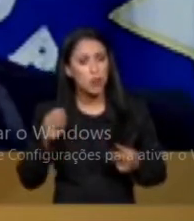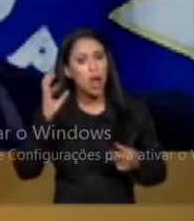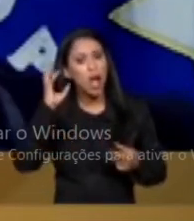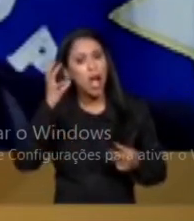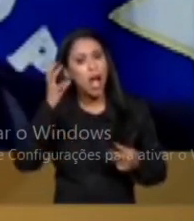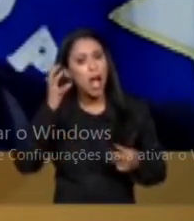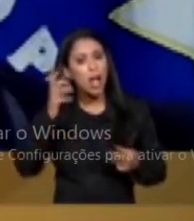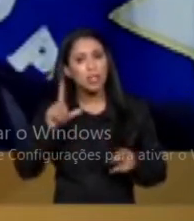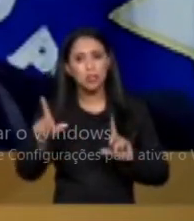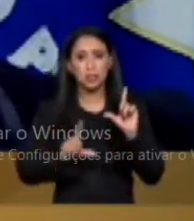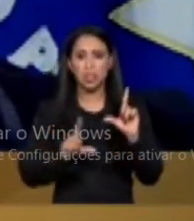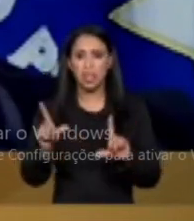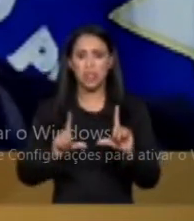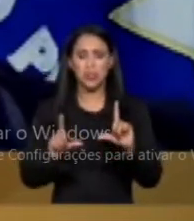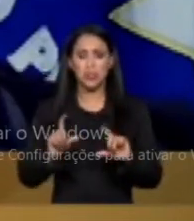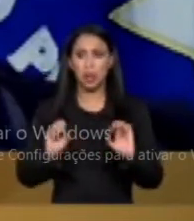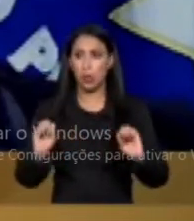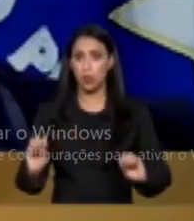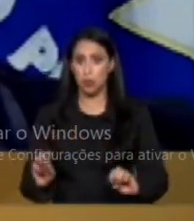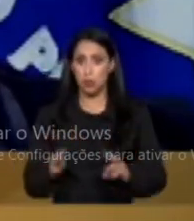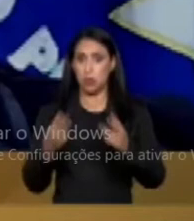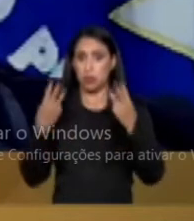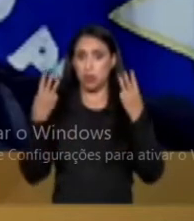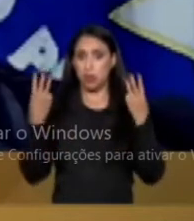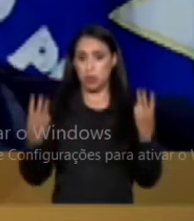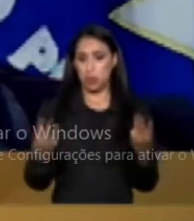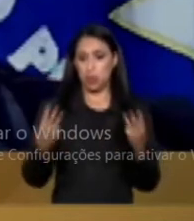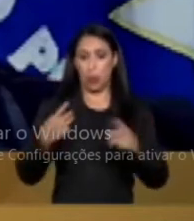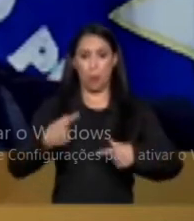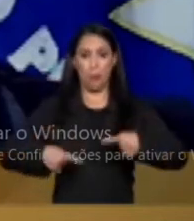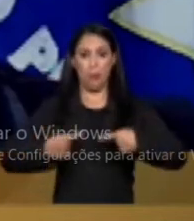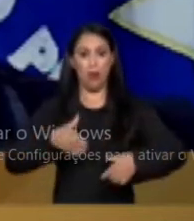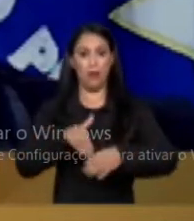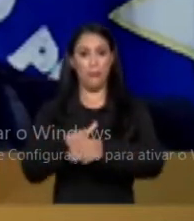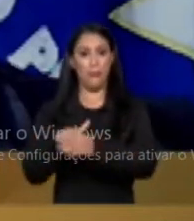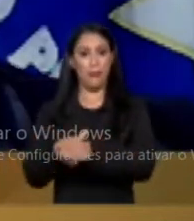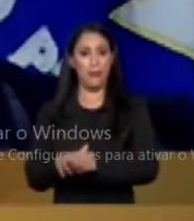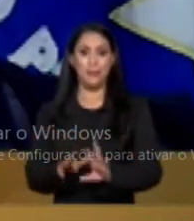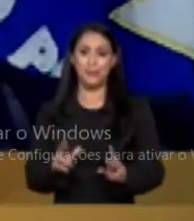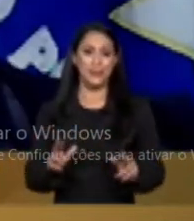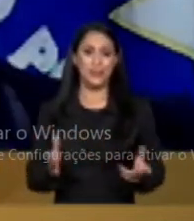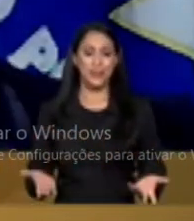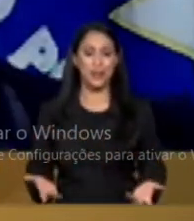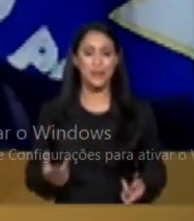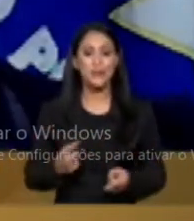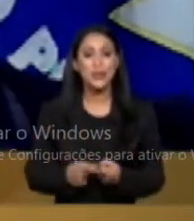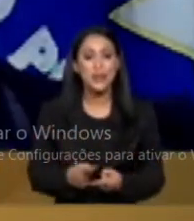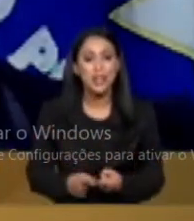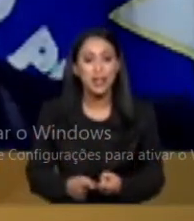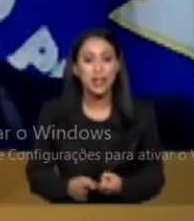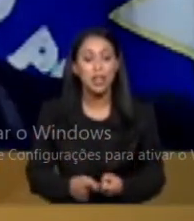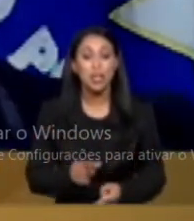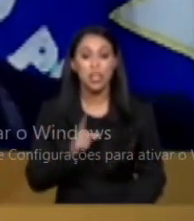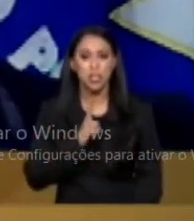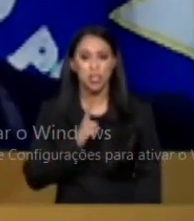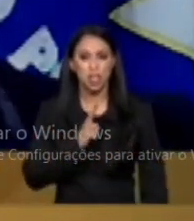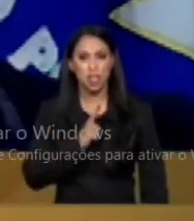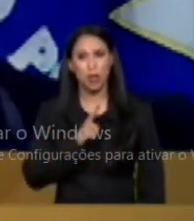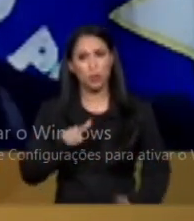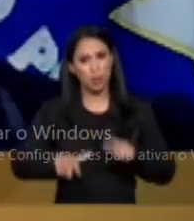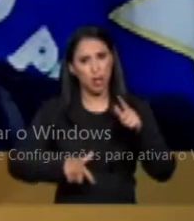sem televisão, sem showmício, porque tiveram uma vida dedicada a grandes